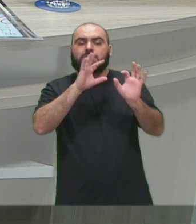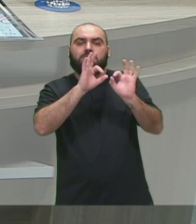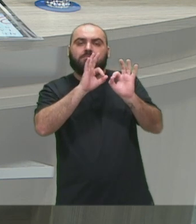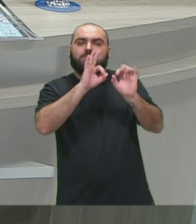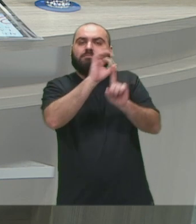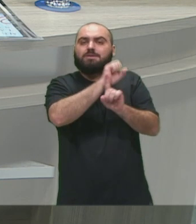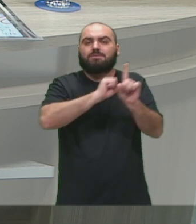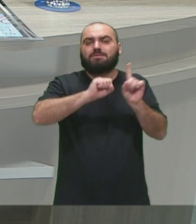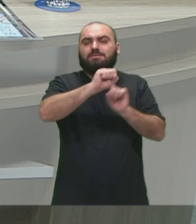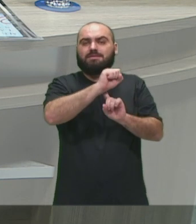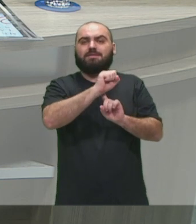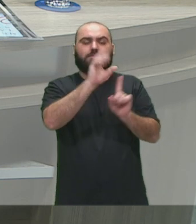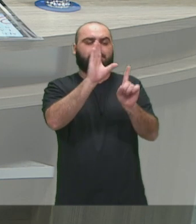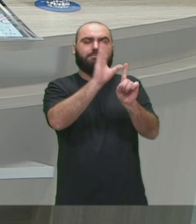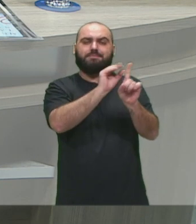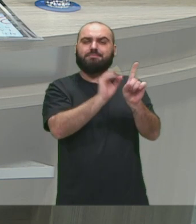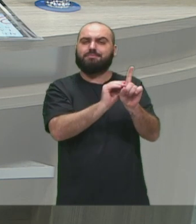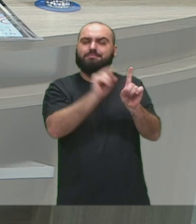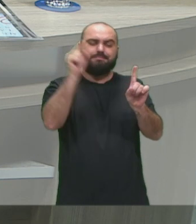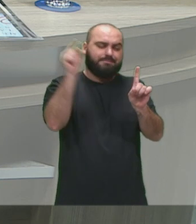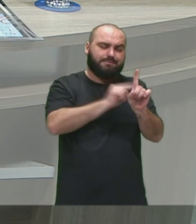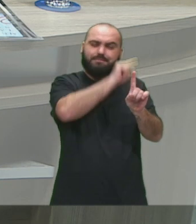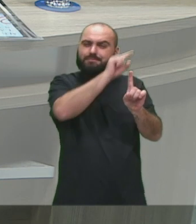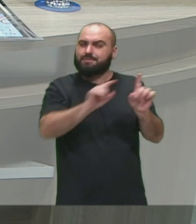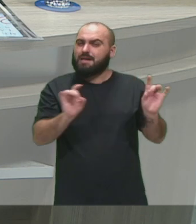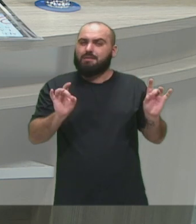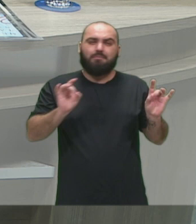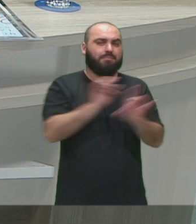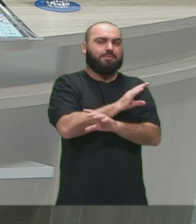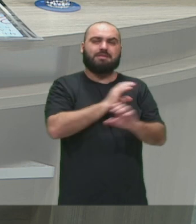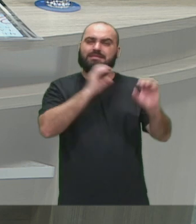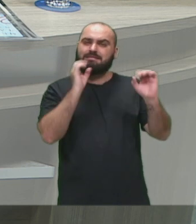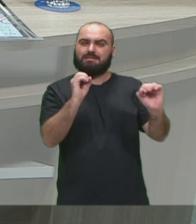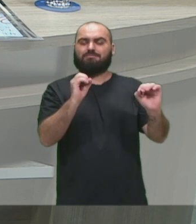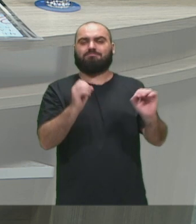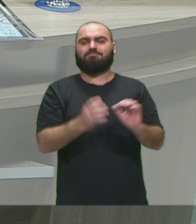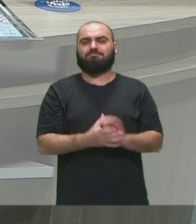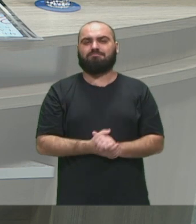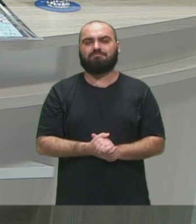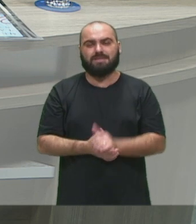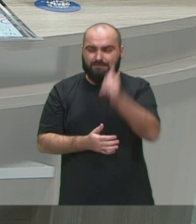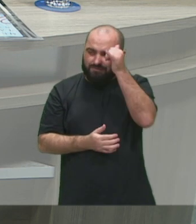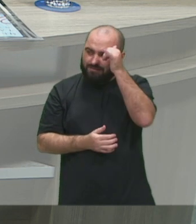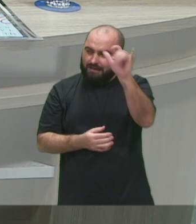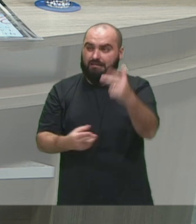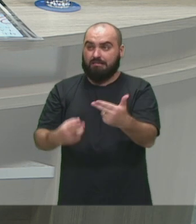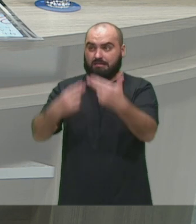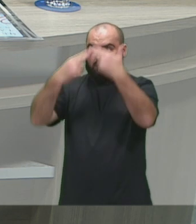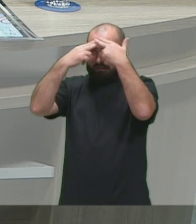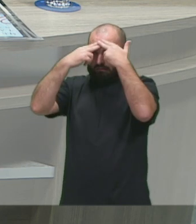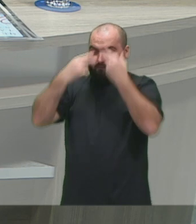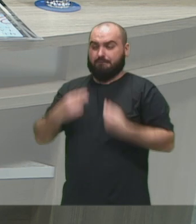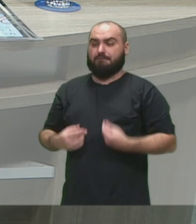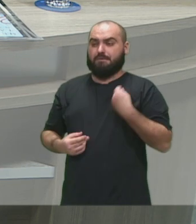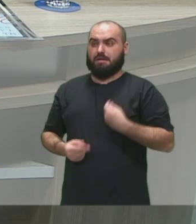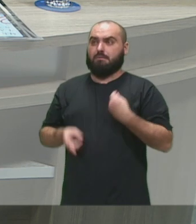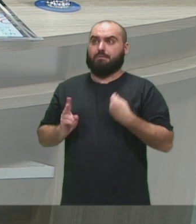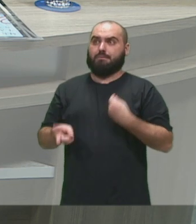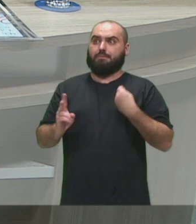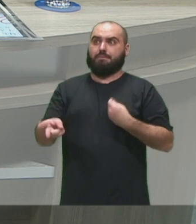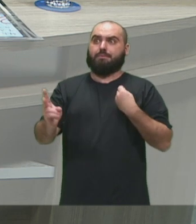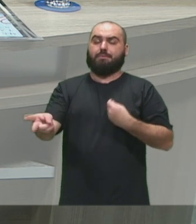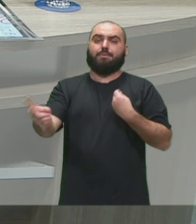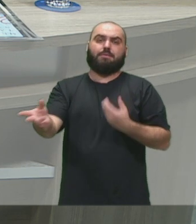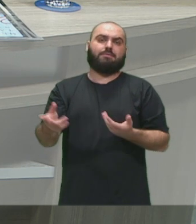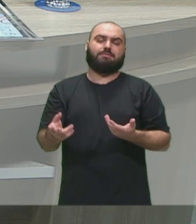tiver, que isso não seja a um nível de chegar a traumatizar para o resto da vida e que por reincidência, né?